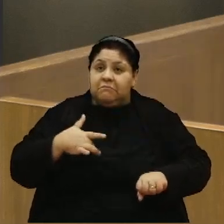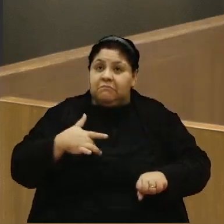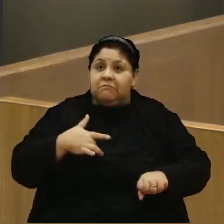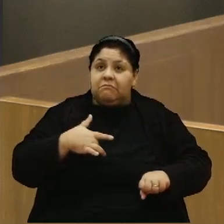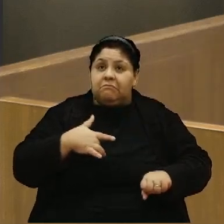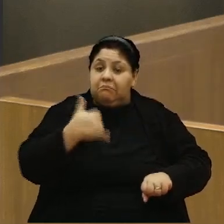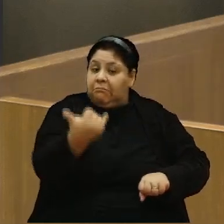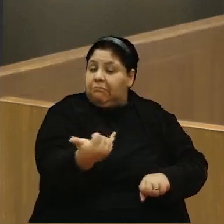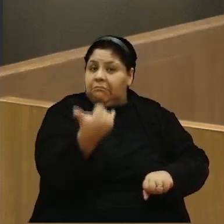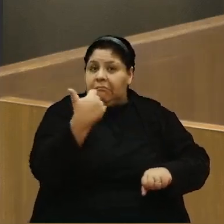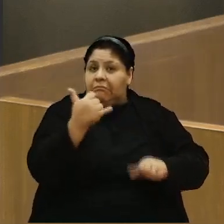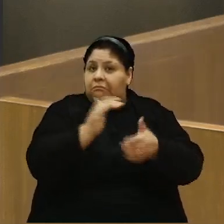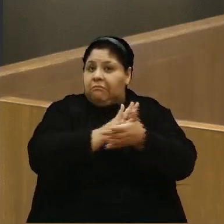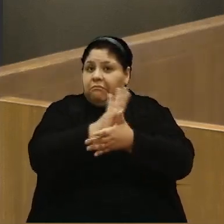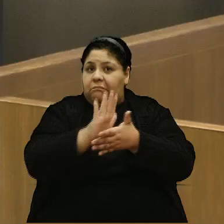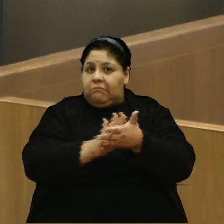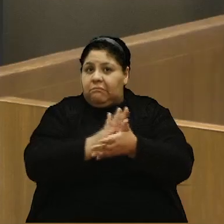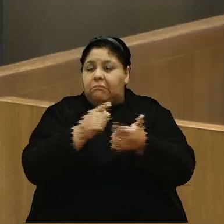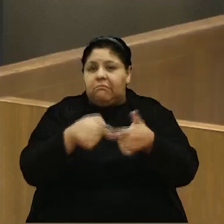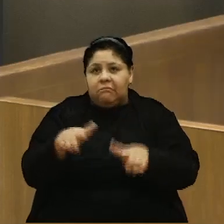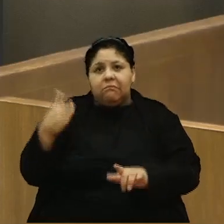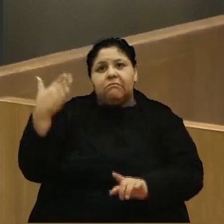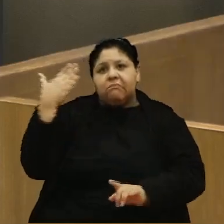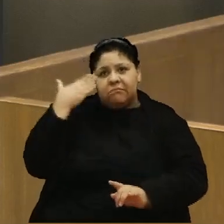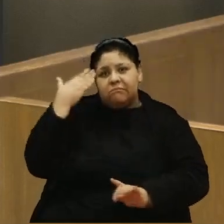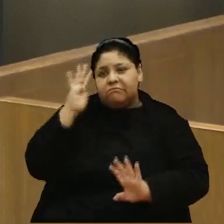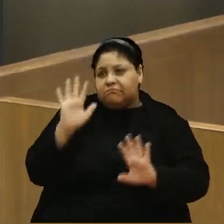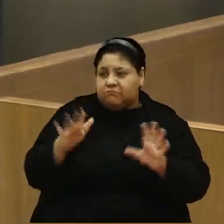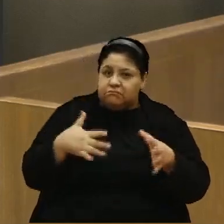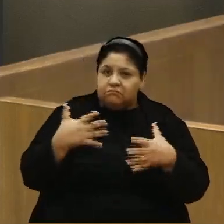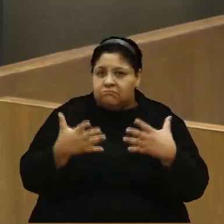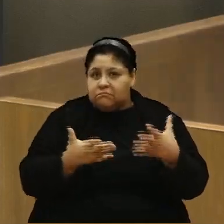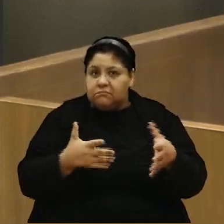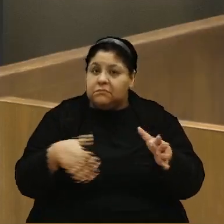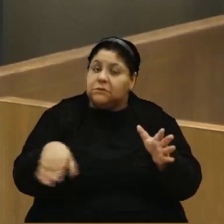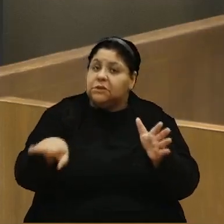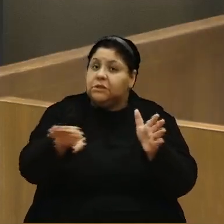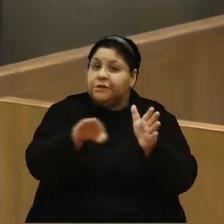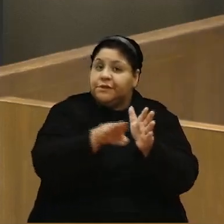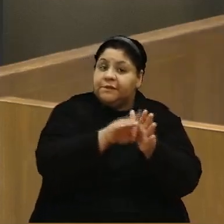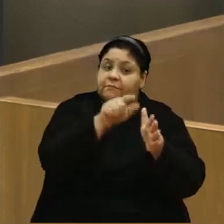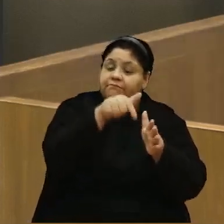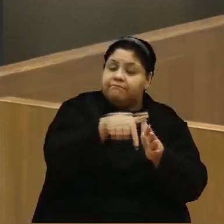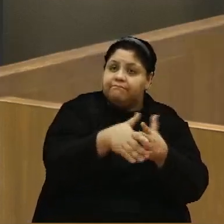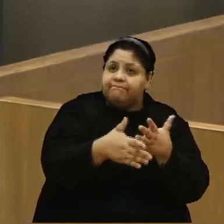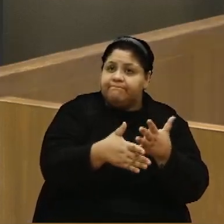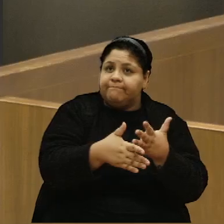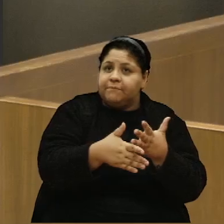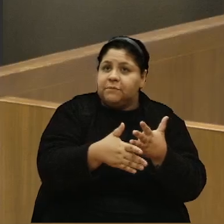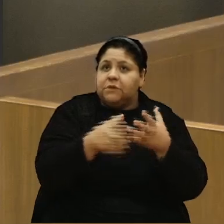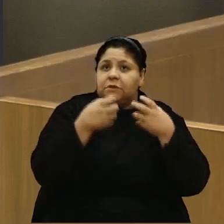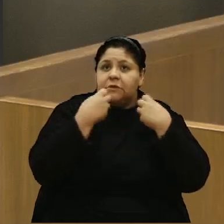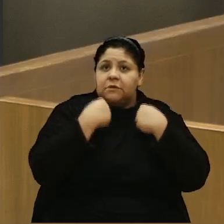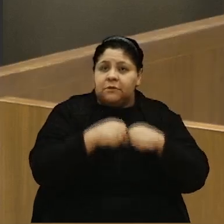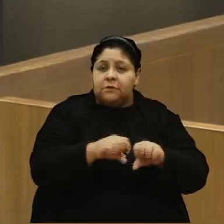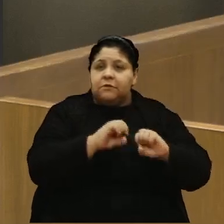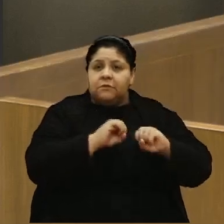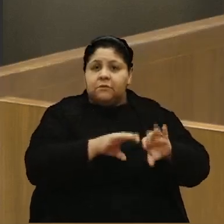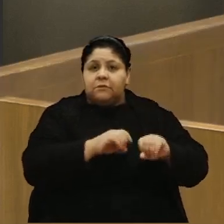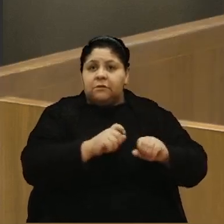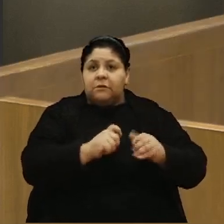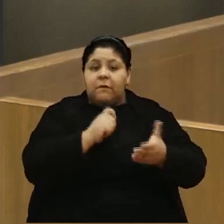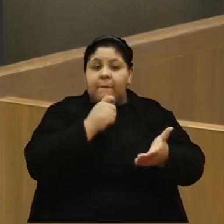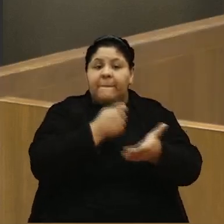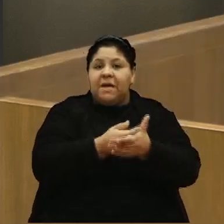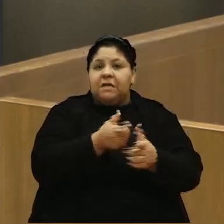recebemos informação nenhuma, mas a gente sabe que chegou lá no Cined, então, onde a Secretaria da Educação até então estava pagando